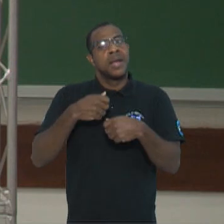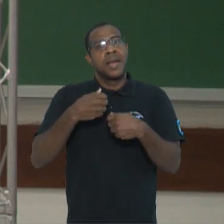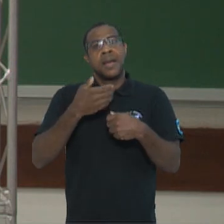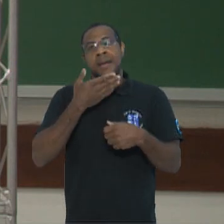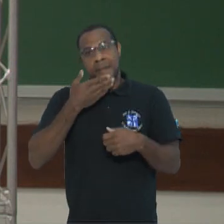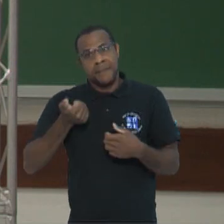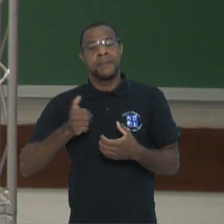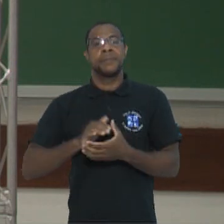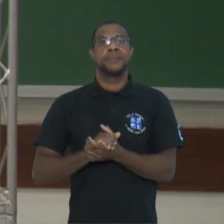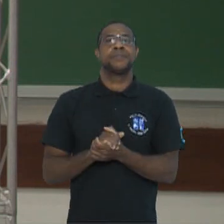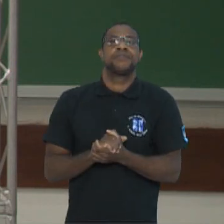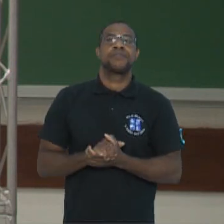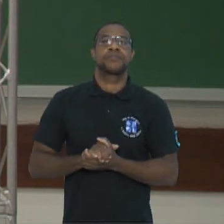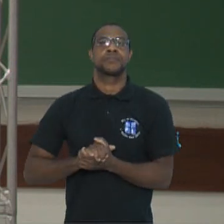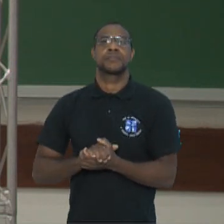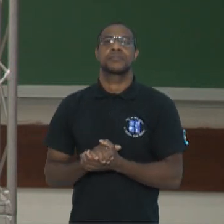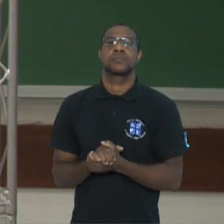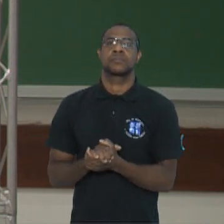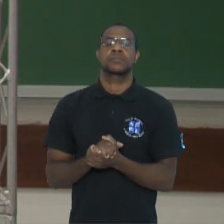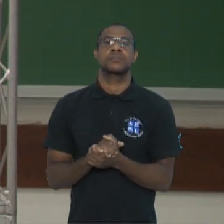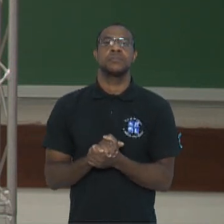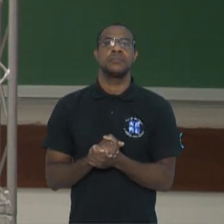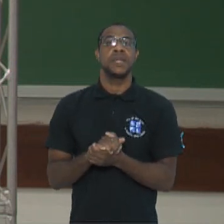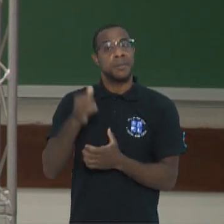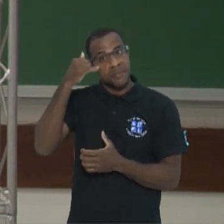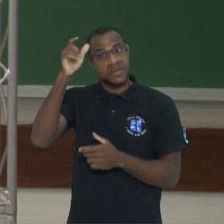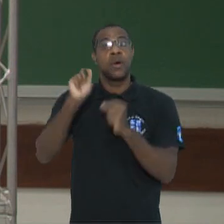sejam prejudicados com questão de falta, beleza?